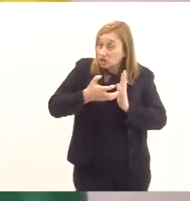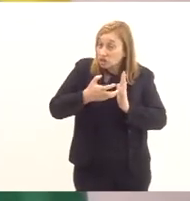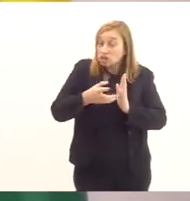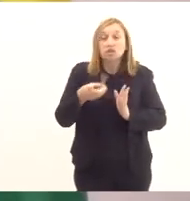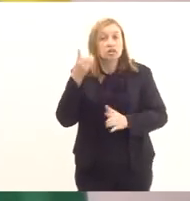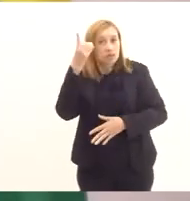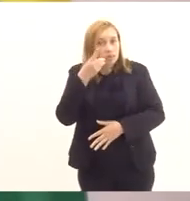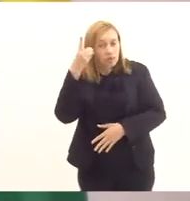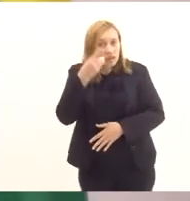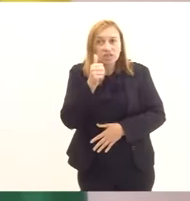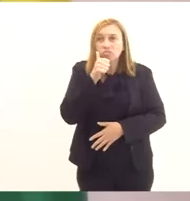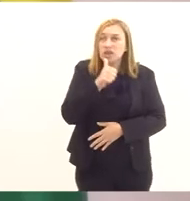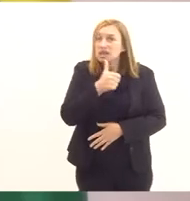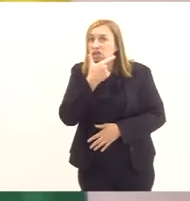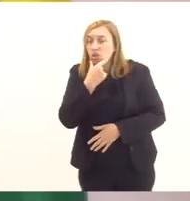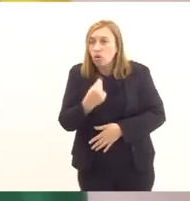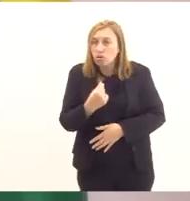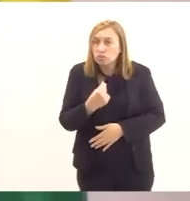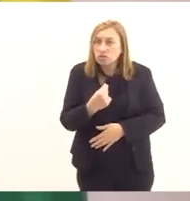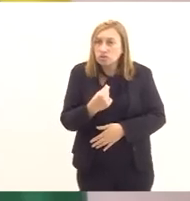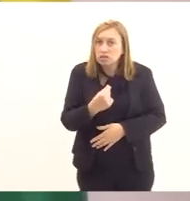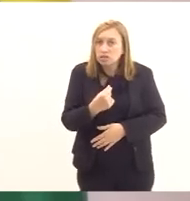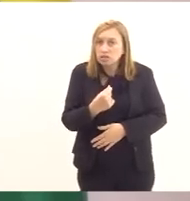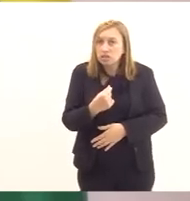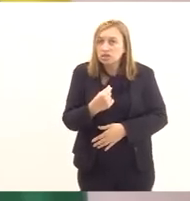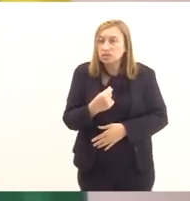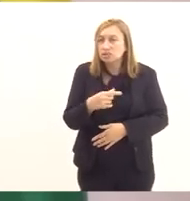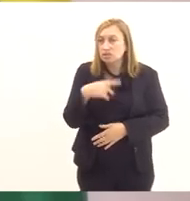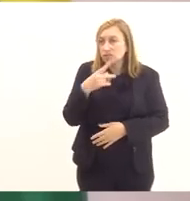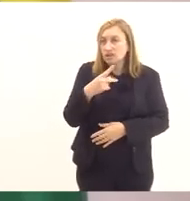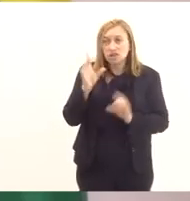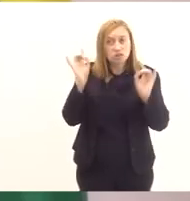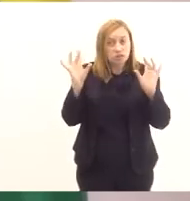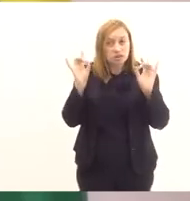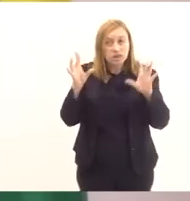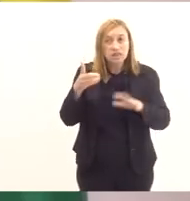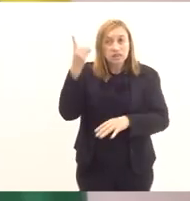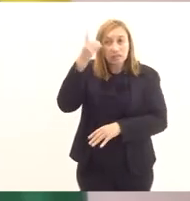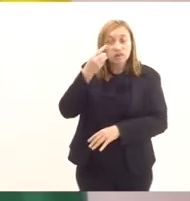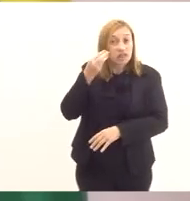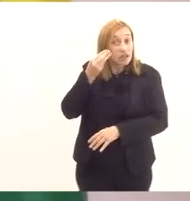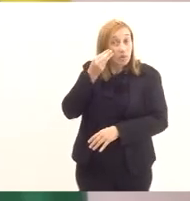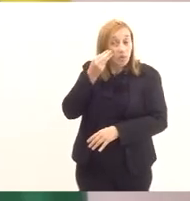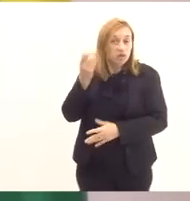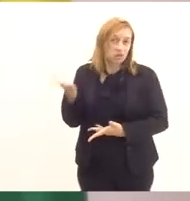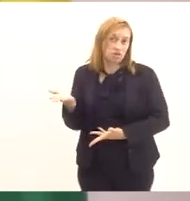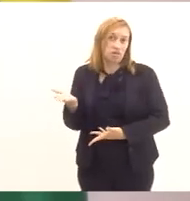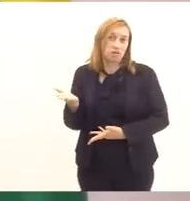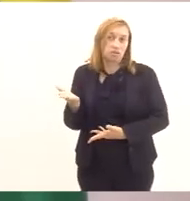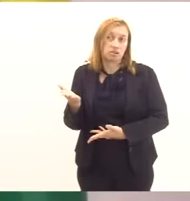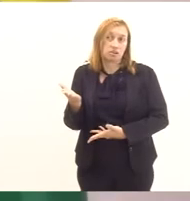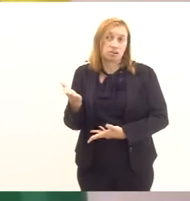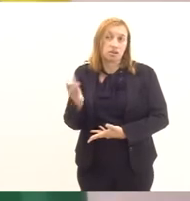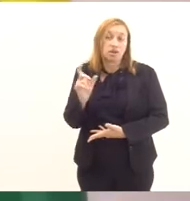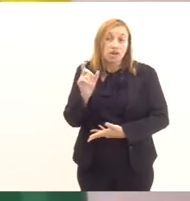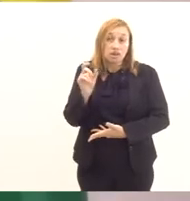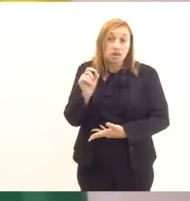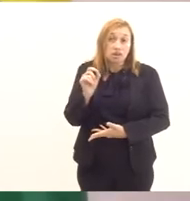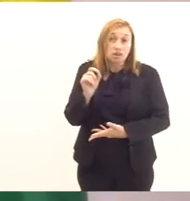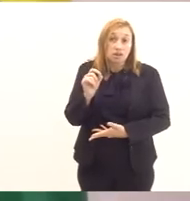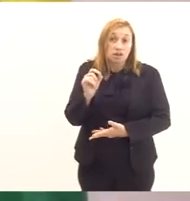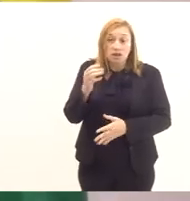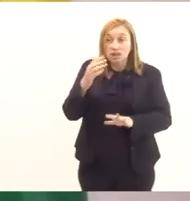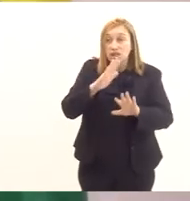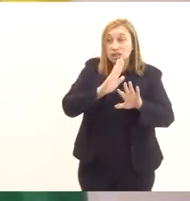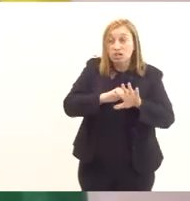deputados e deputadas inclusive faço uma menção especial a deputada Mônica Francisco que é da mesma vertente